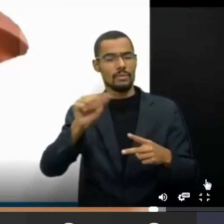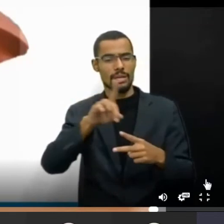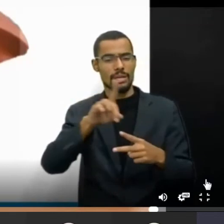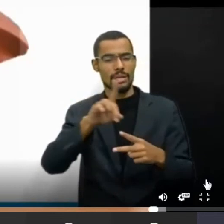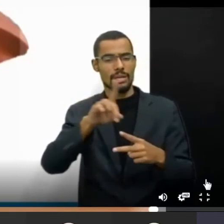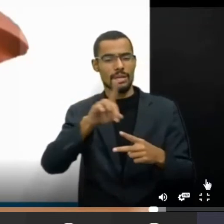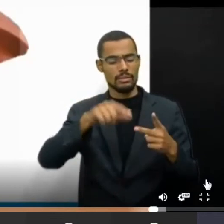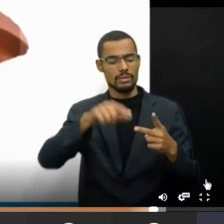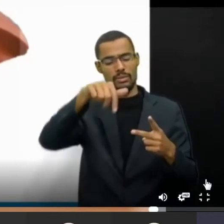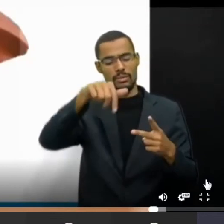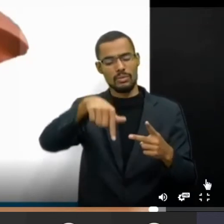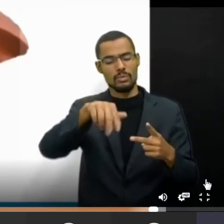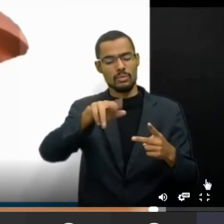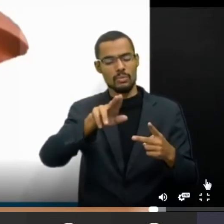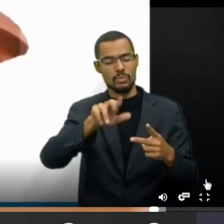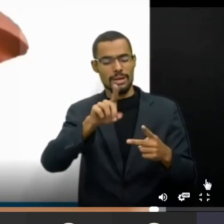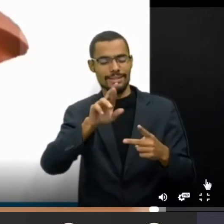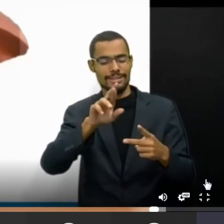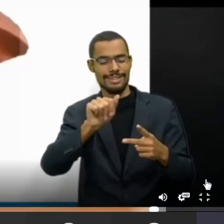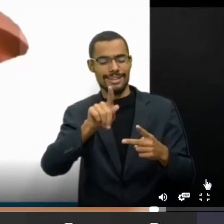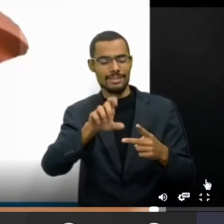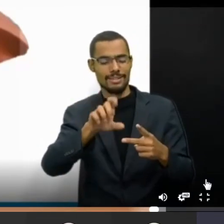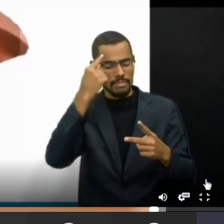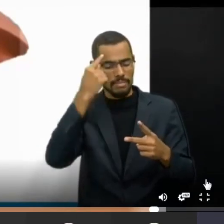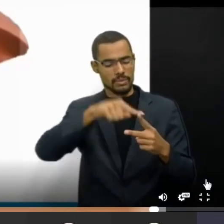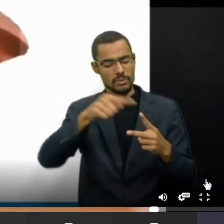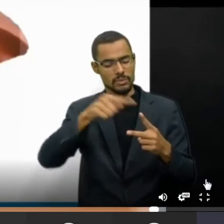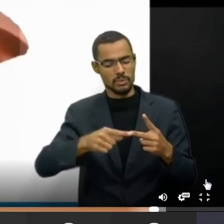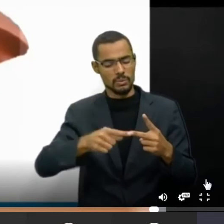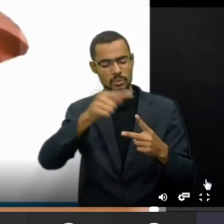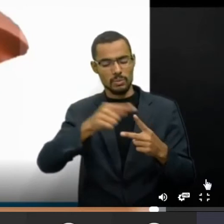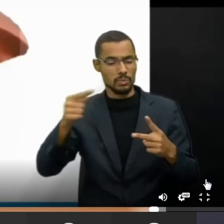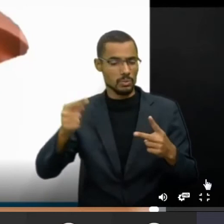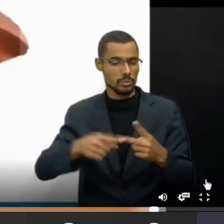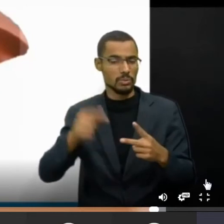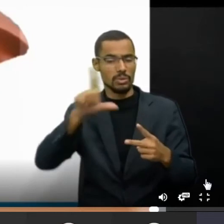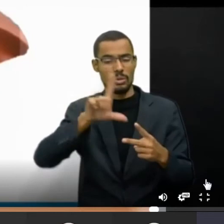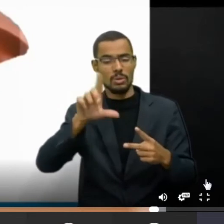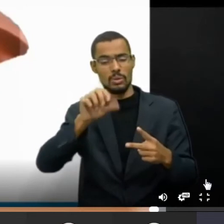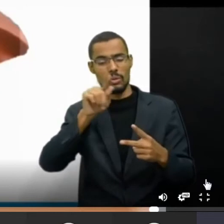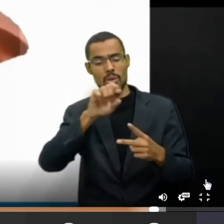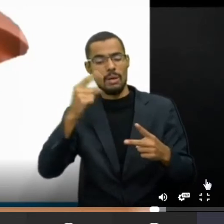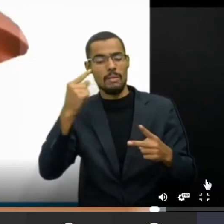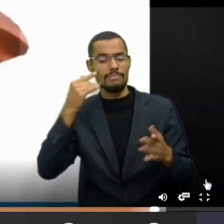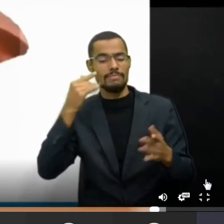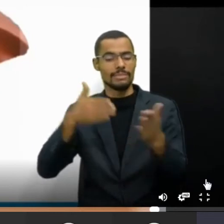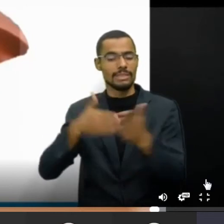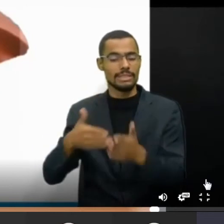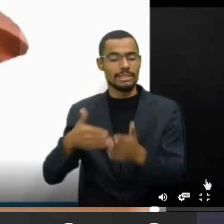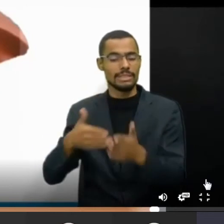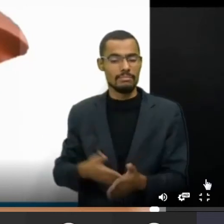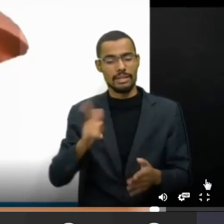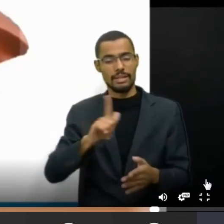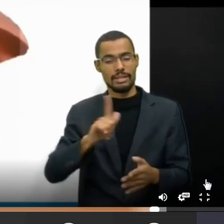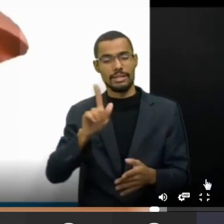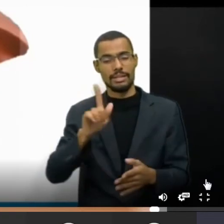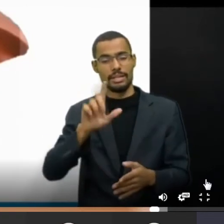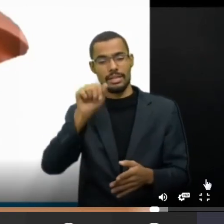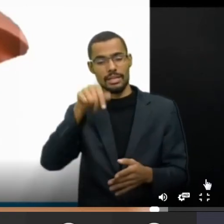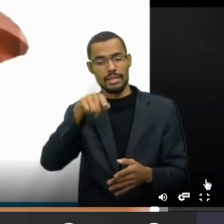e o quadrado. Então, são 4 lobos que delimitam, então, essa